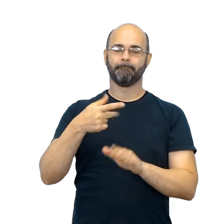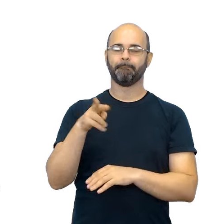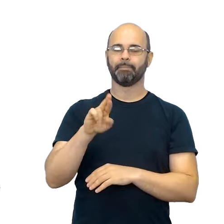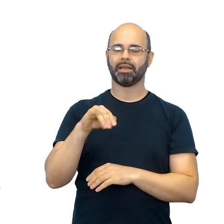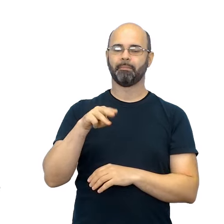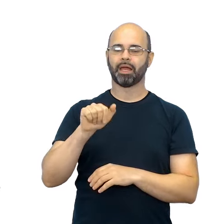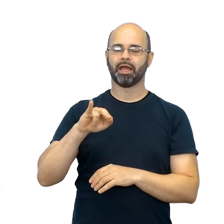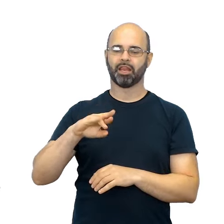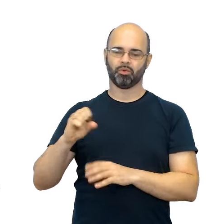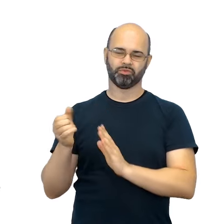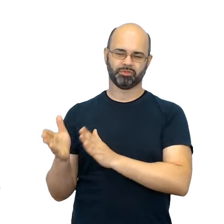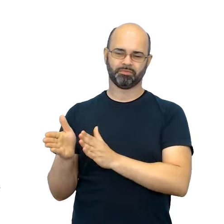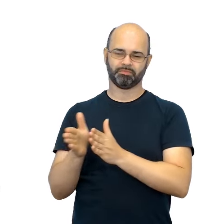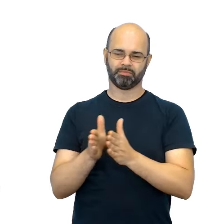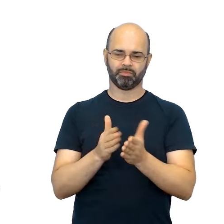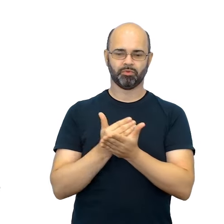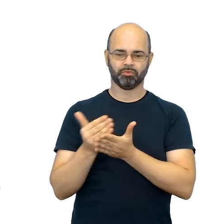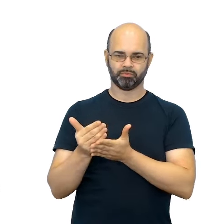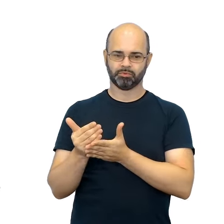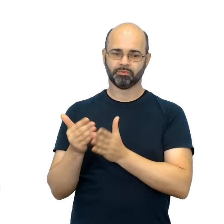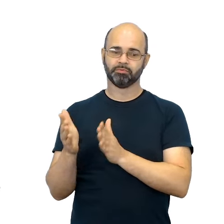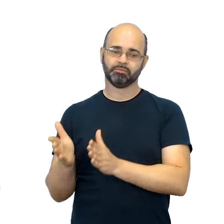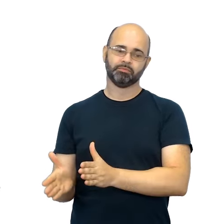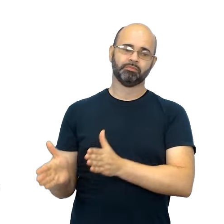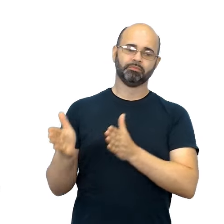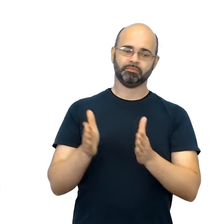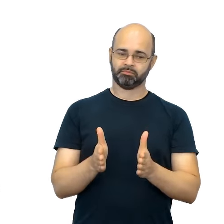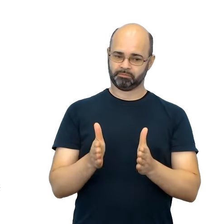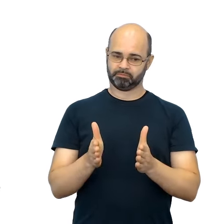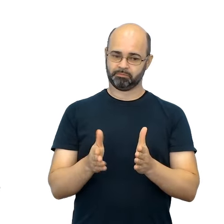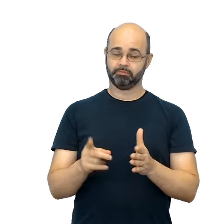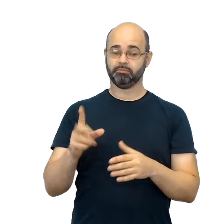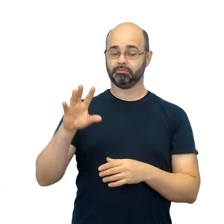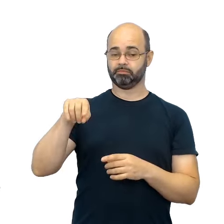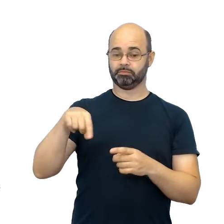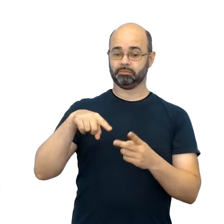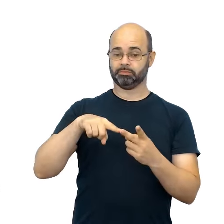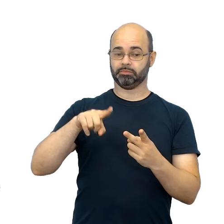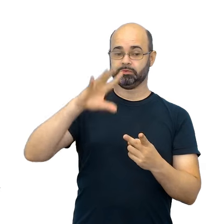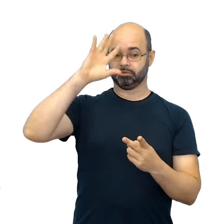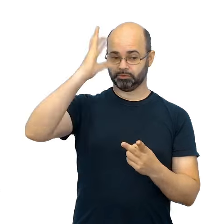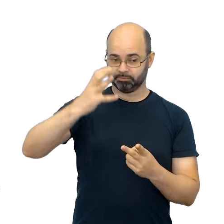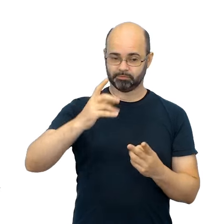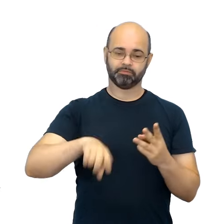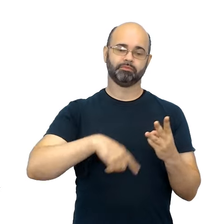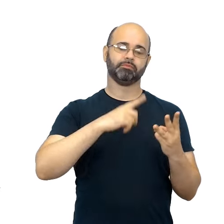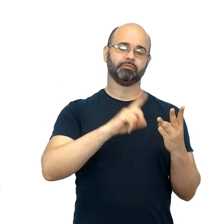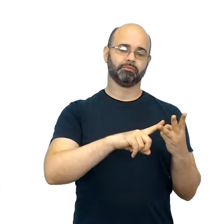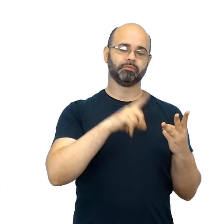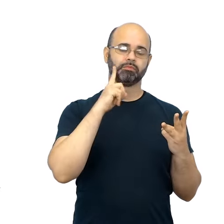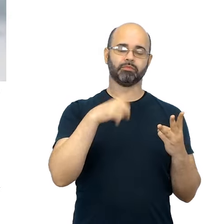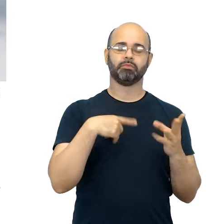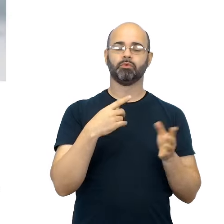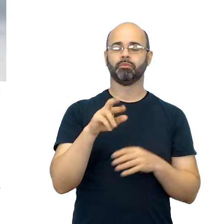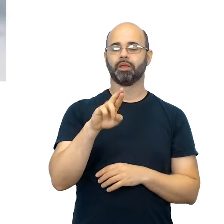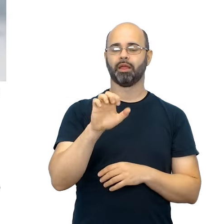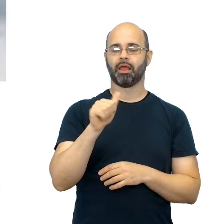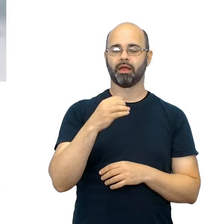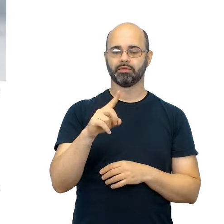dos processos emocionais para a tomada de decisão e um pouquinho sobre as reações aqui